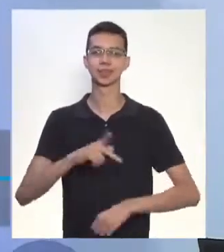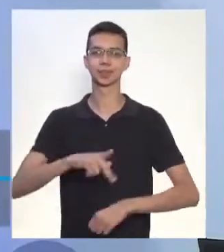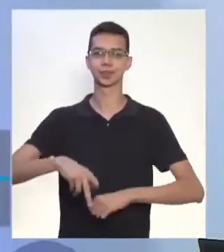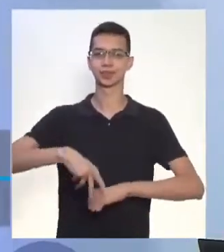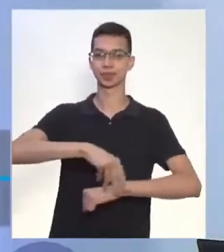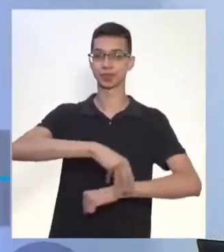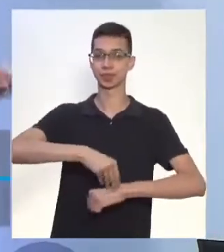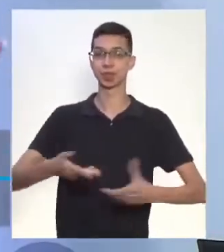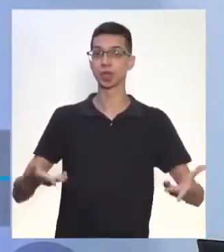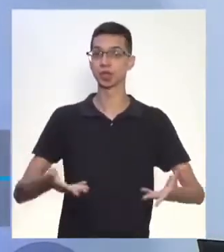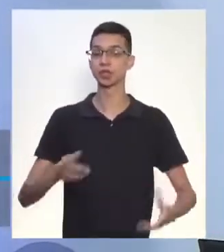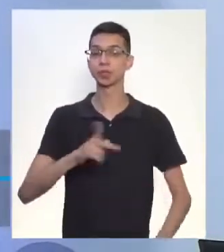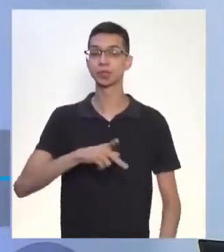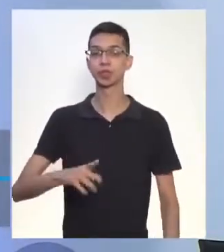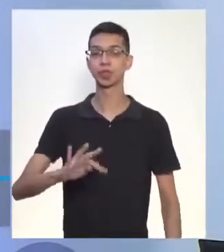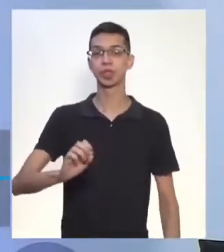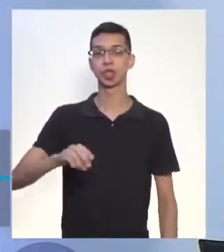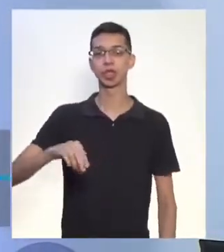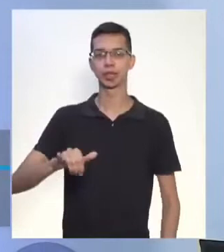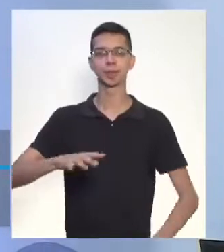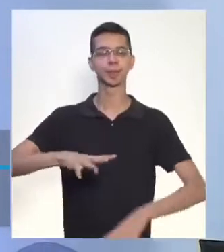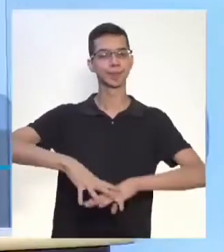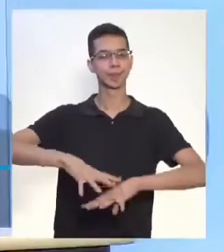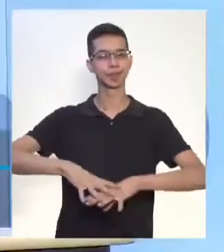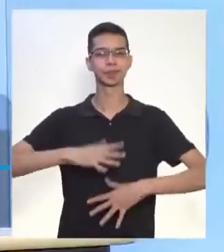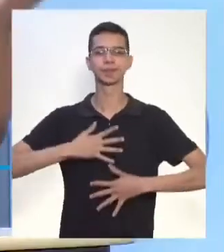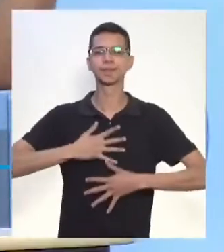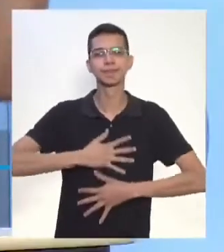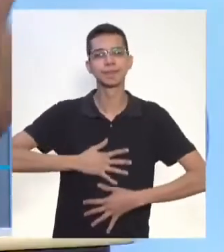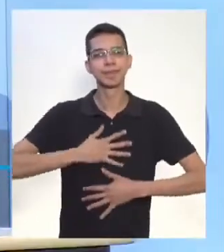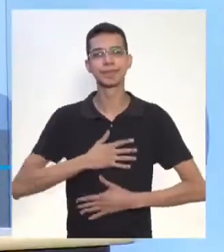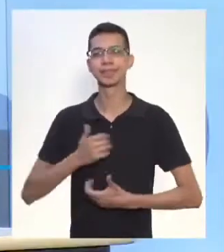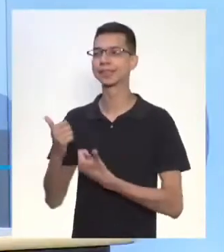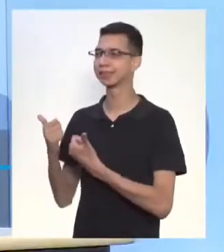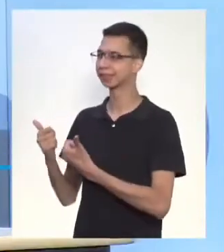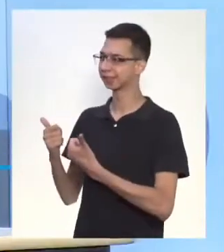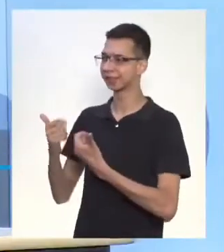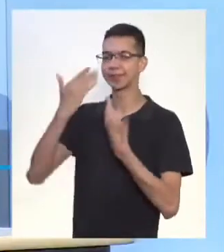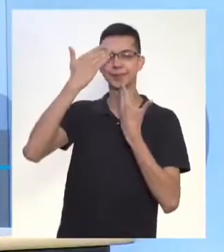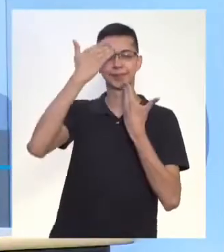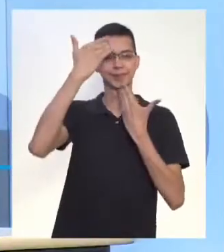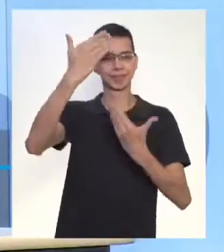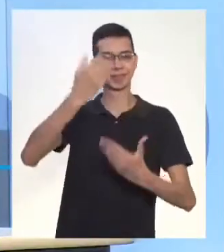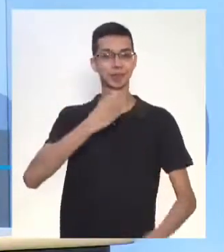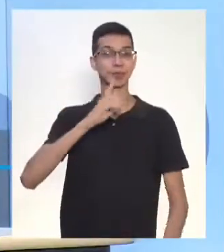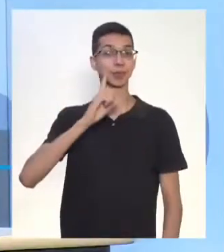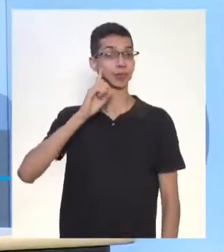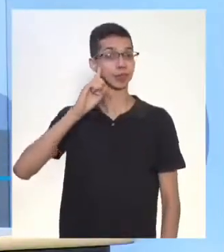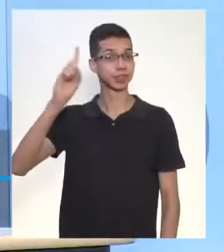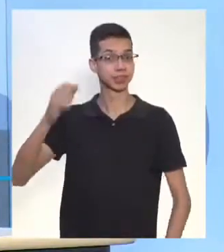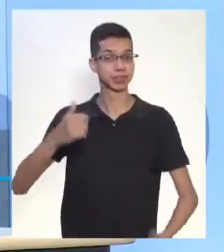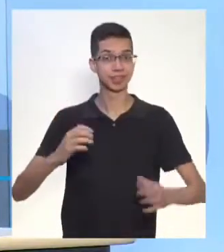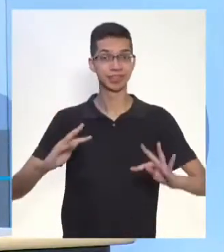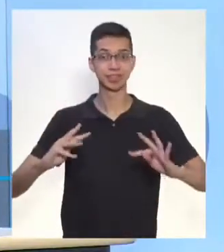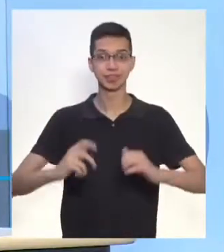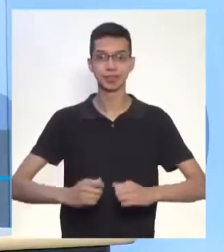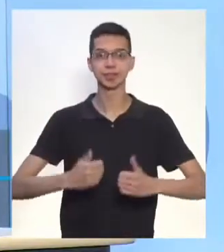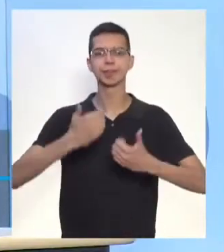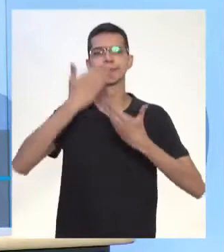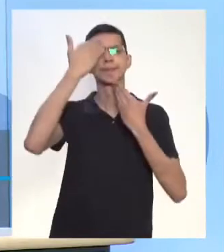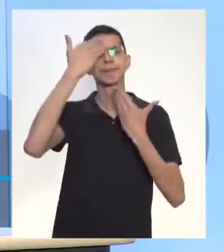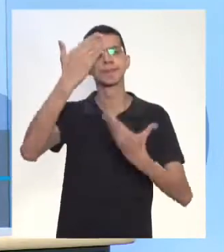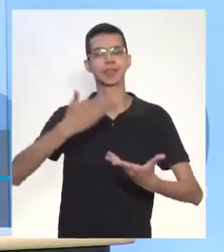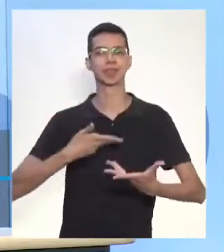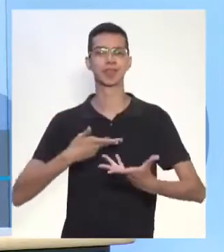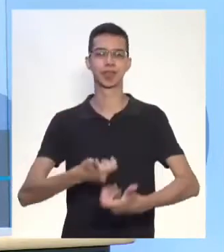o professor Tony, de matemática. Que prazer, muito obrigado pelo convite. Olá, bom dia a todos, bom dia Silene, muito obrigado pelo